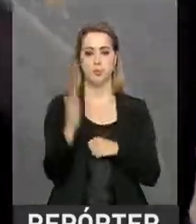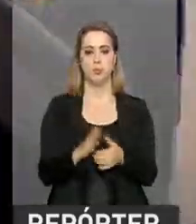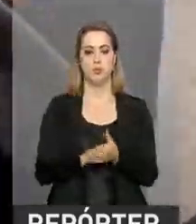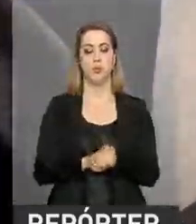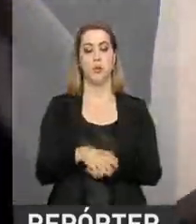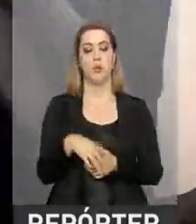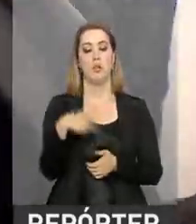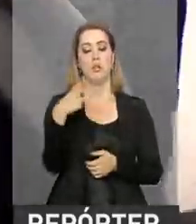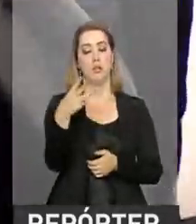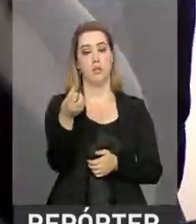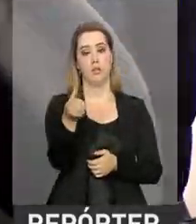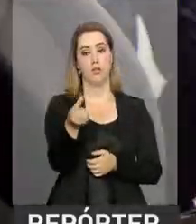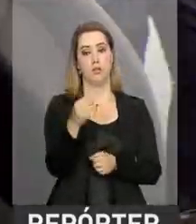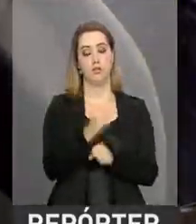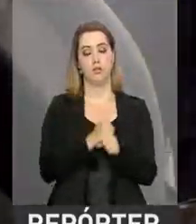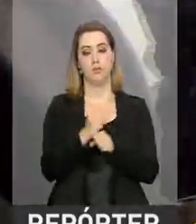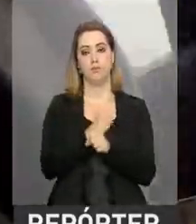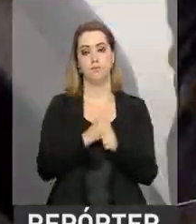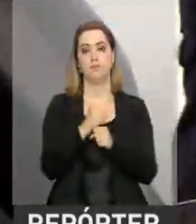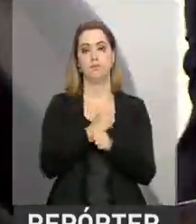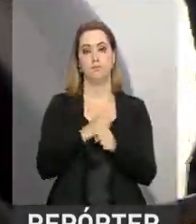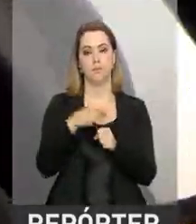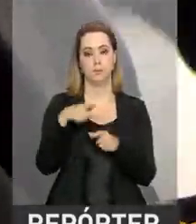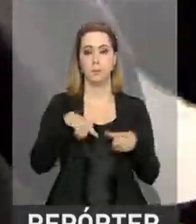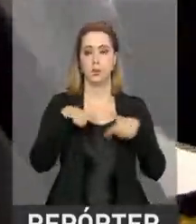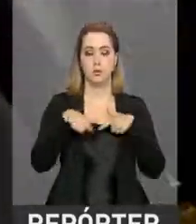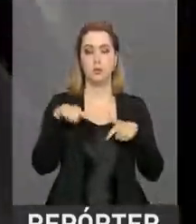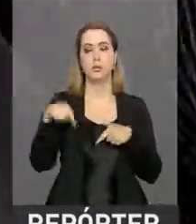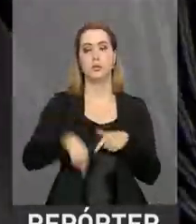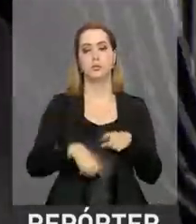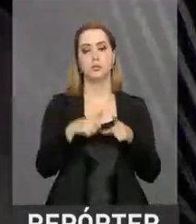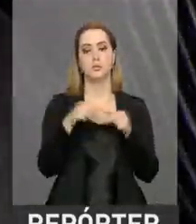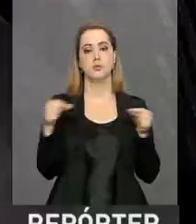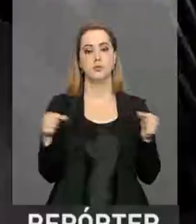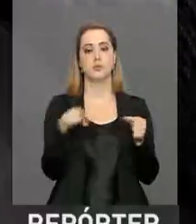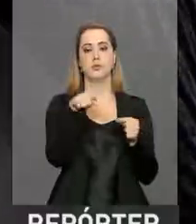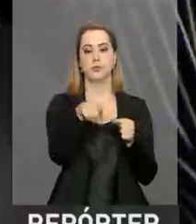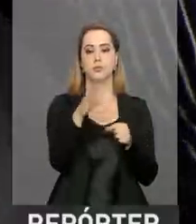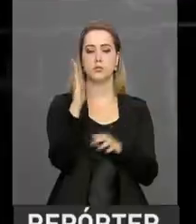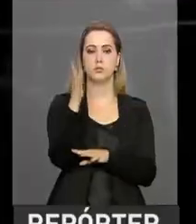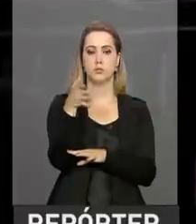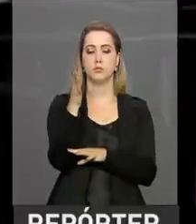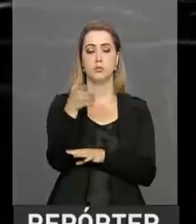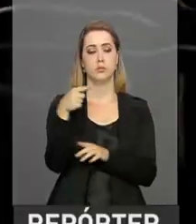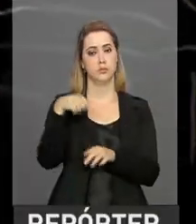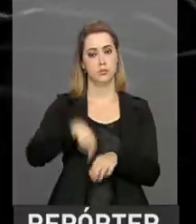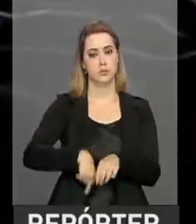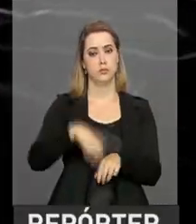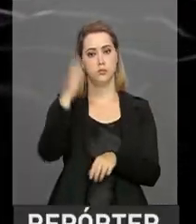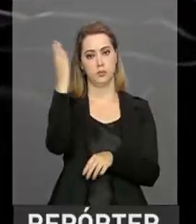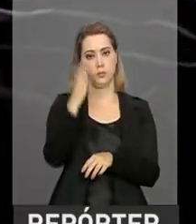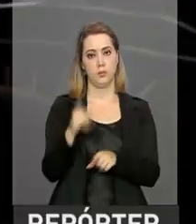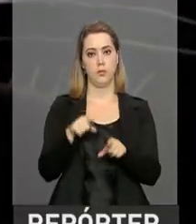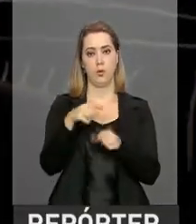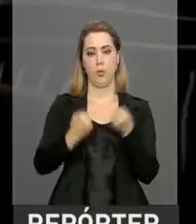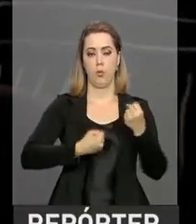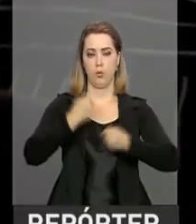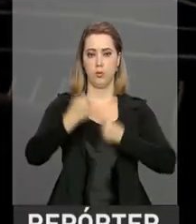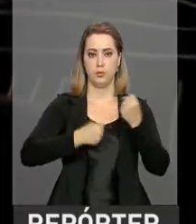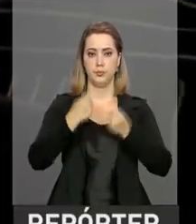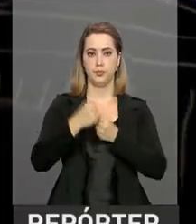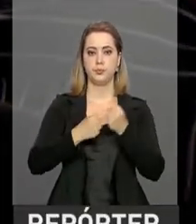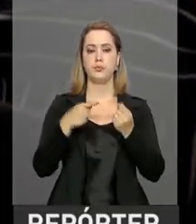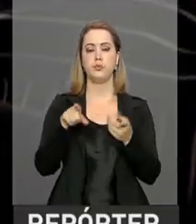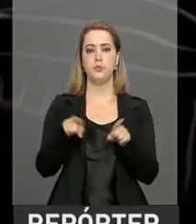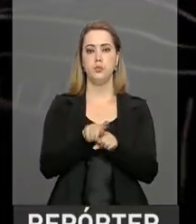36 anos rodando nas ruas de Brasília Esse é o tempo que o João José é taxista na cidade o carro é o seu meio de trabalho que